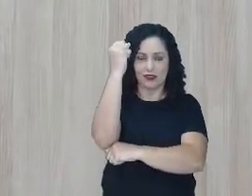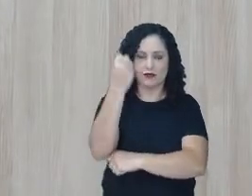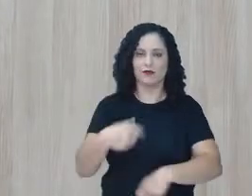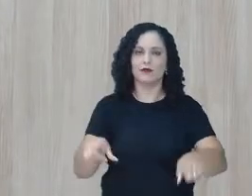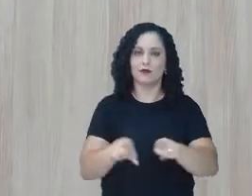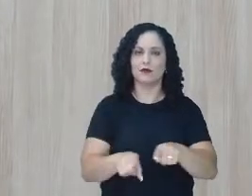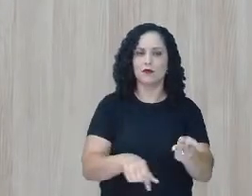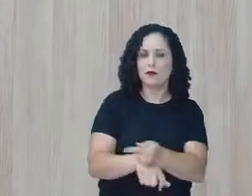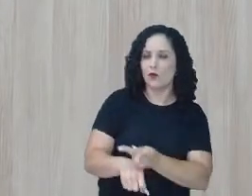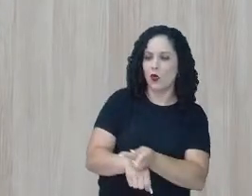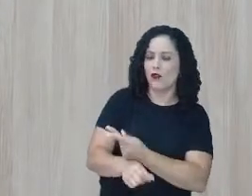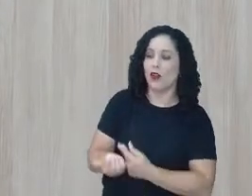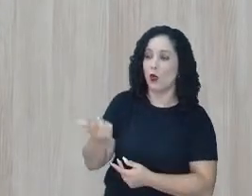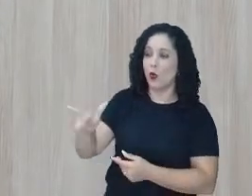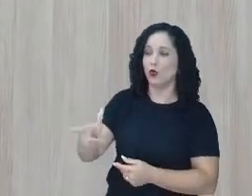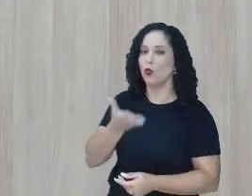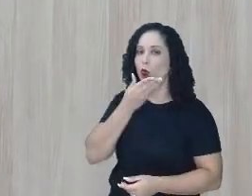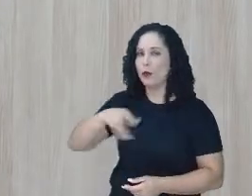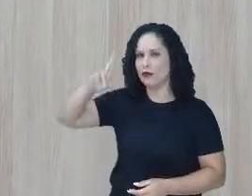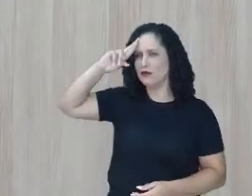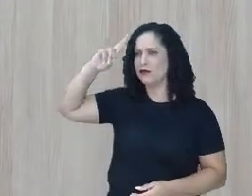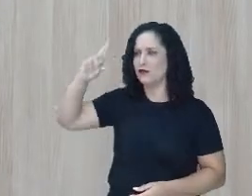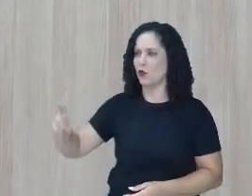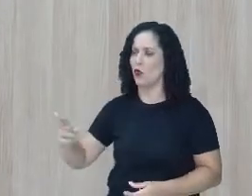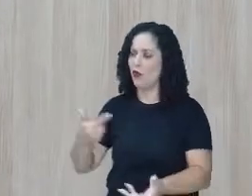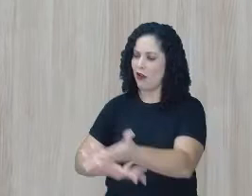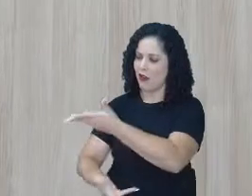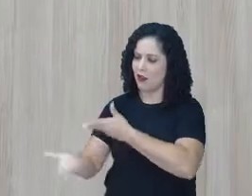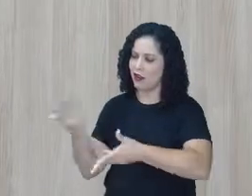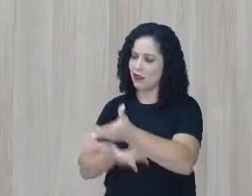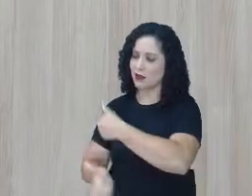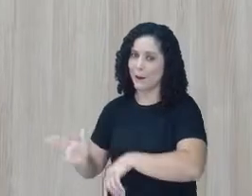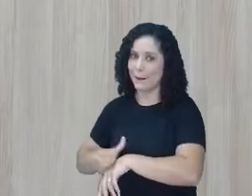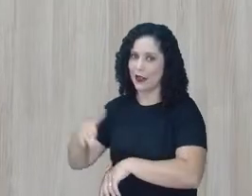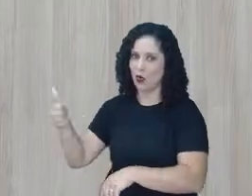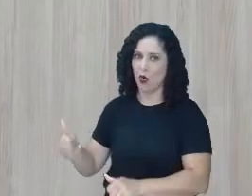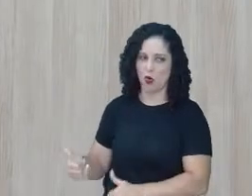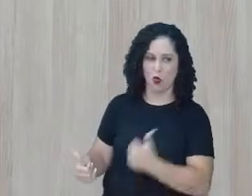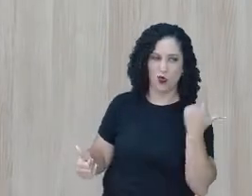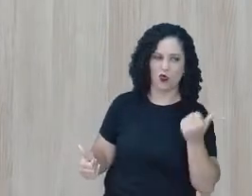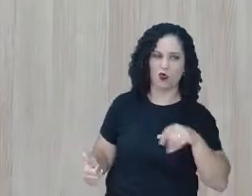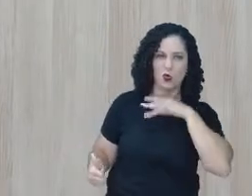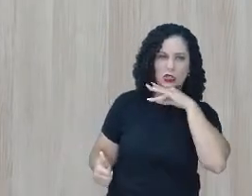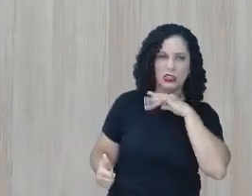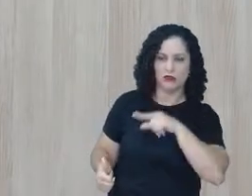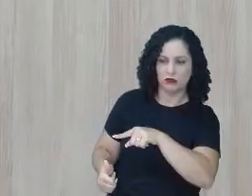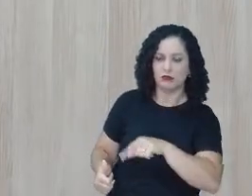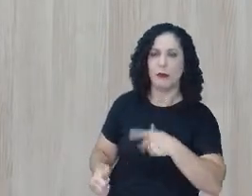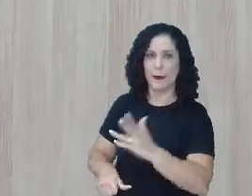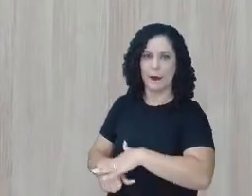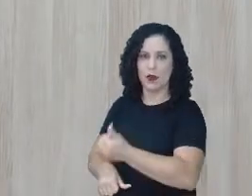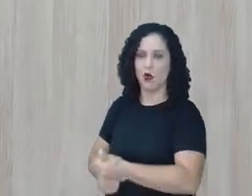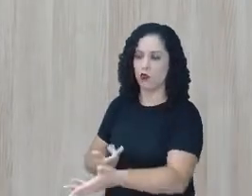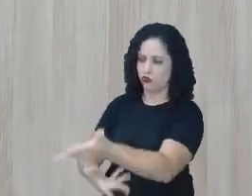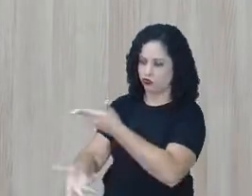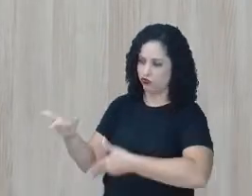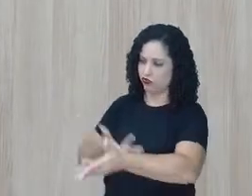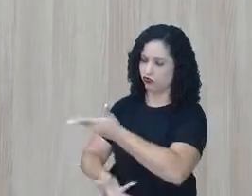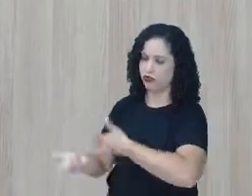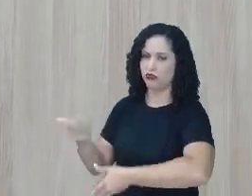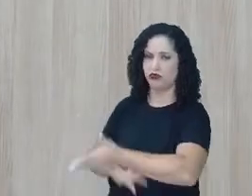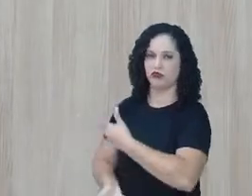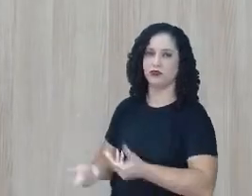outro senhor, né, cujas relações fossem menos duras do que o outro, era uma forma de resistir também. Quando negociava